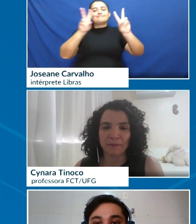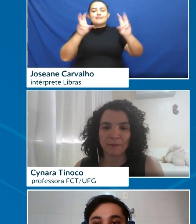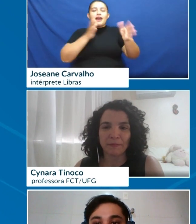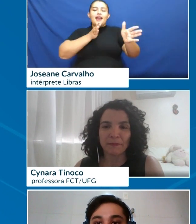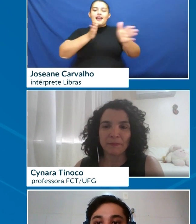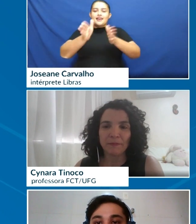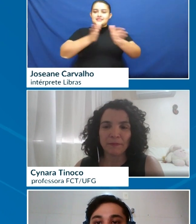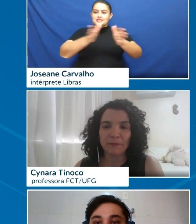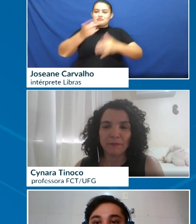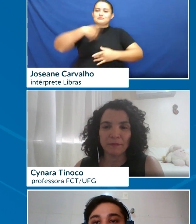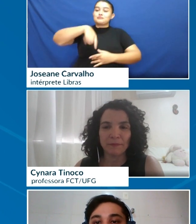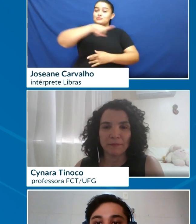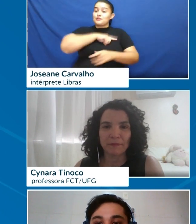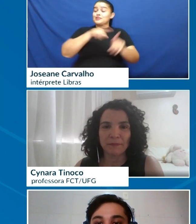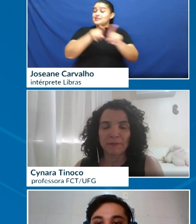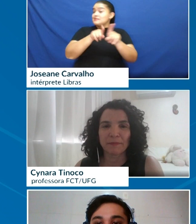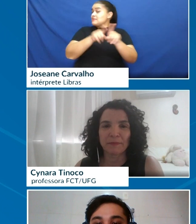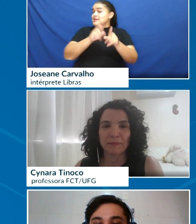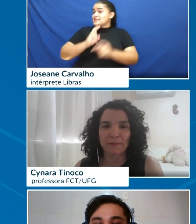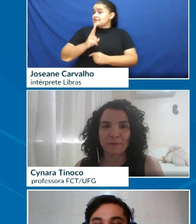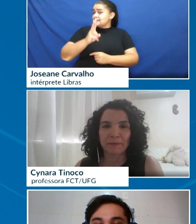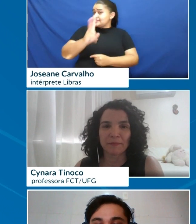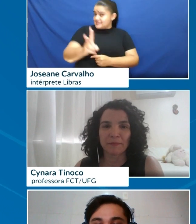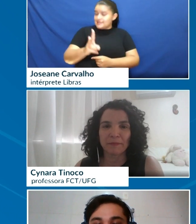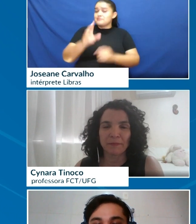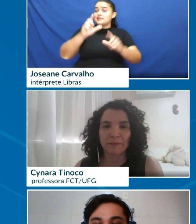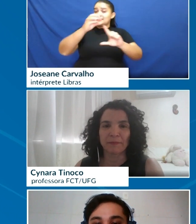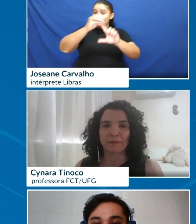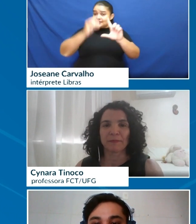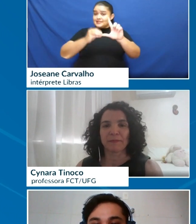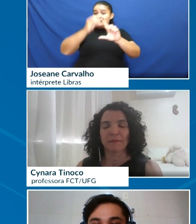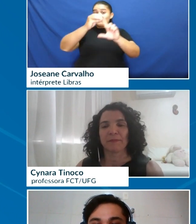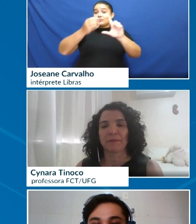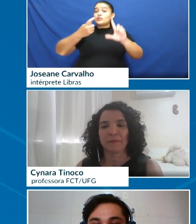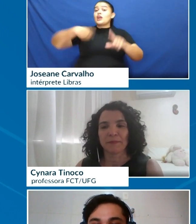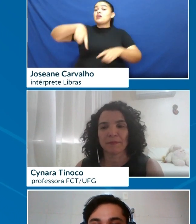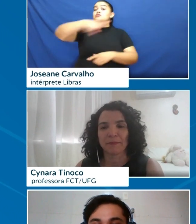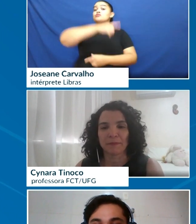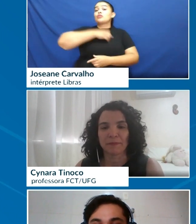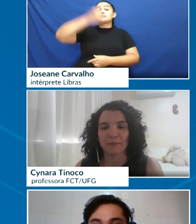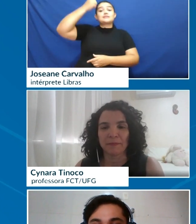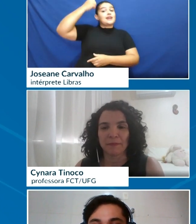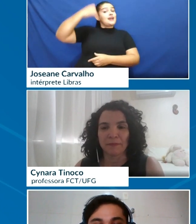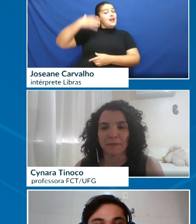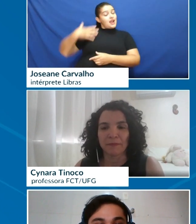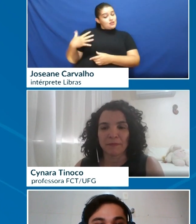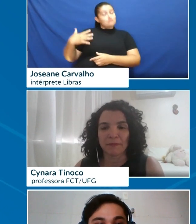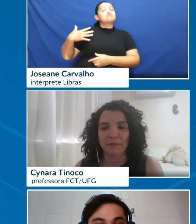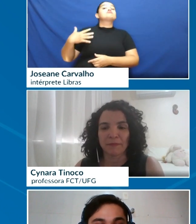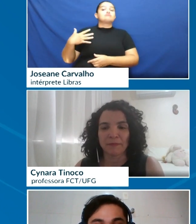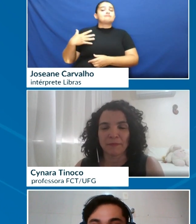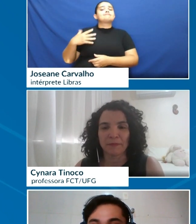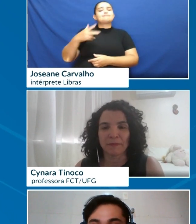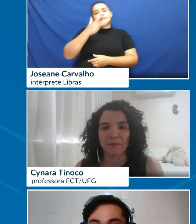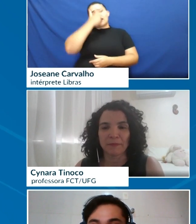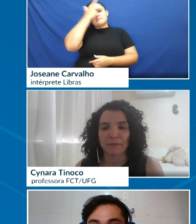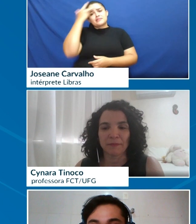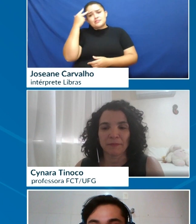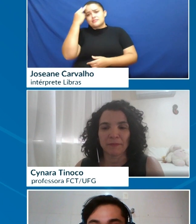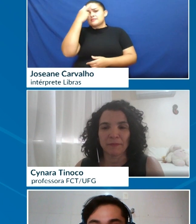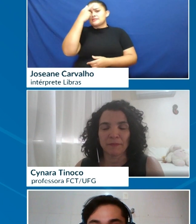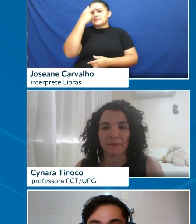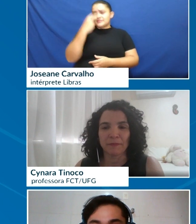fazendo, no início de cada produção da TV UFG, a nossa autodescrição para que os nossos telespectadores com